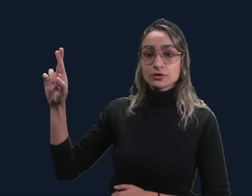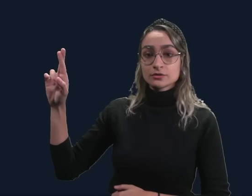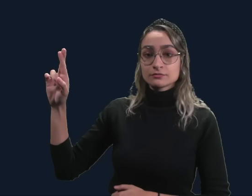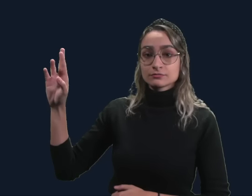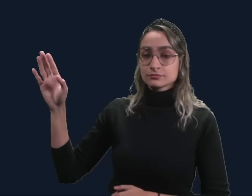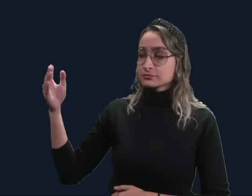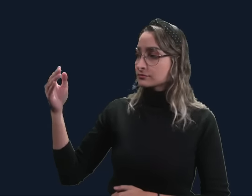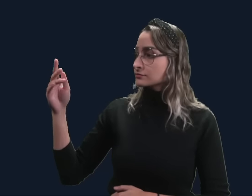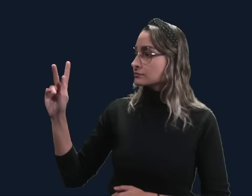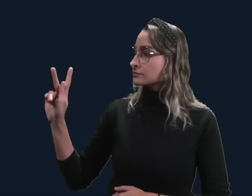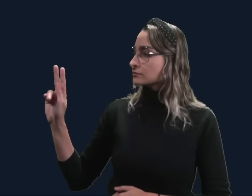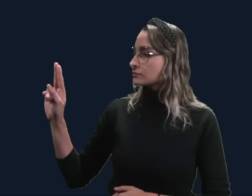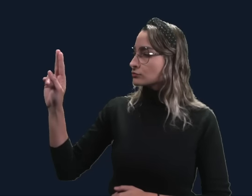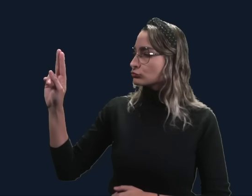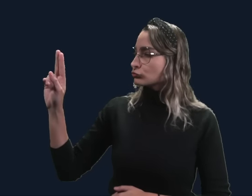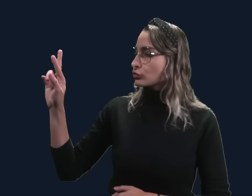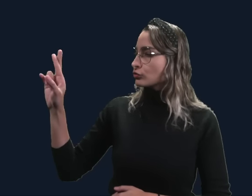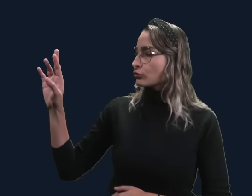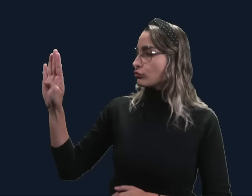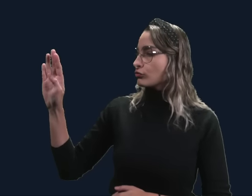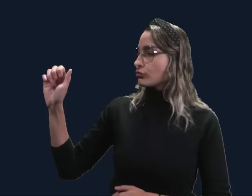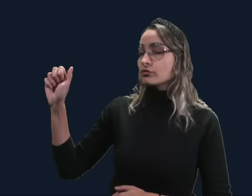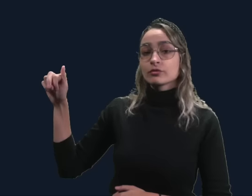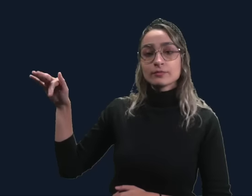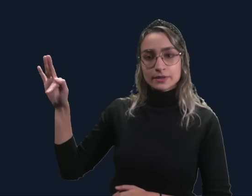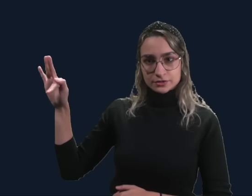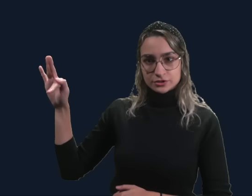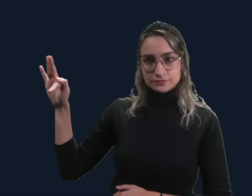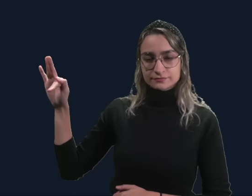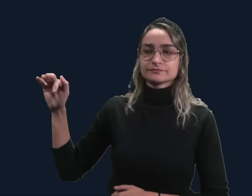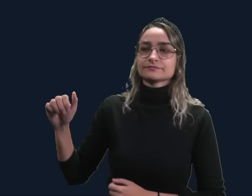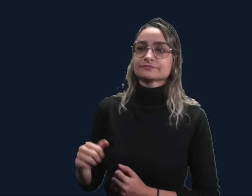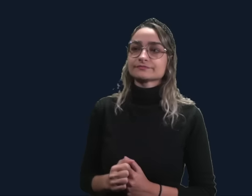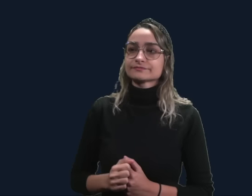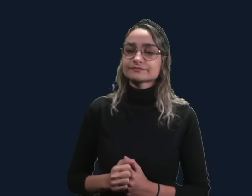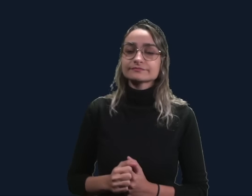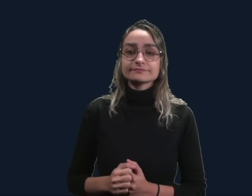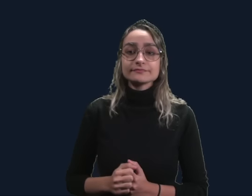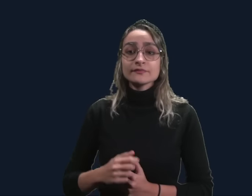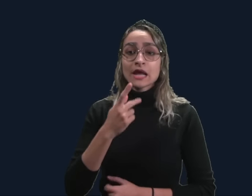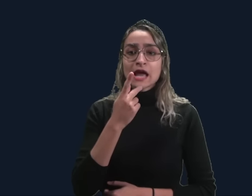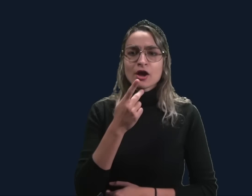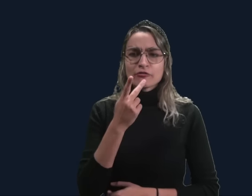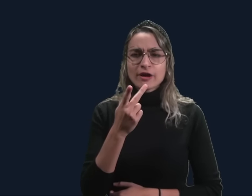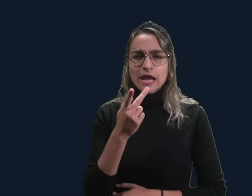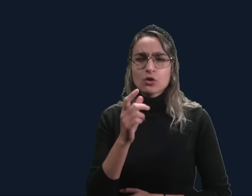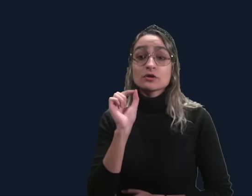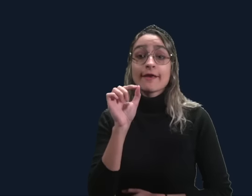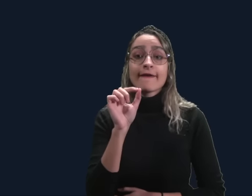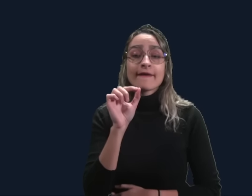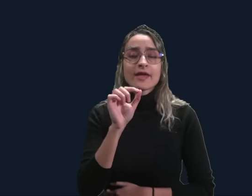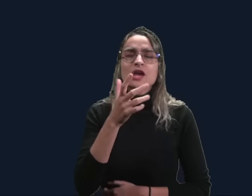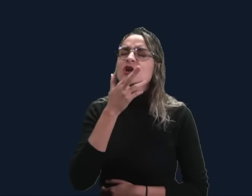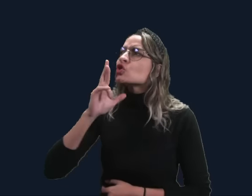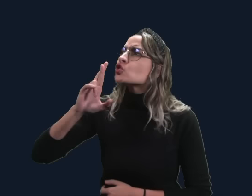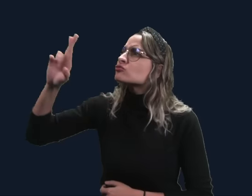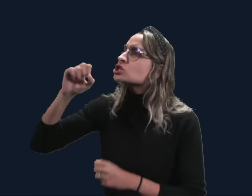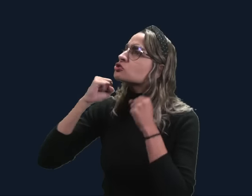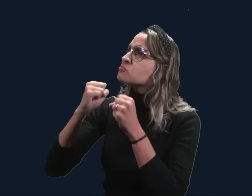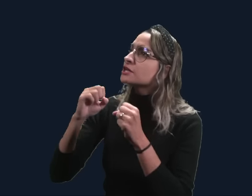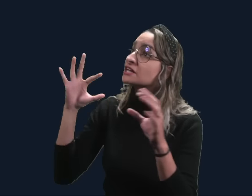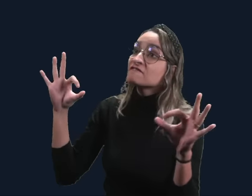início da década de 30 1930 o senhor poderia ter terminado seu trabalho durante a grande reforma tivesse